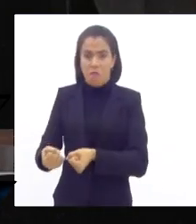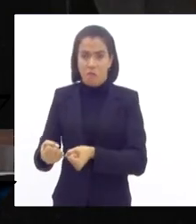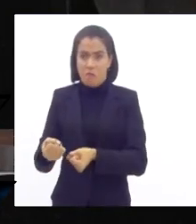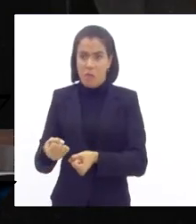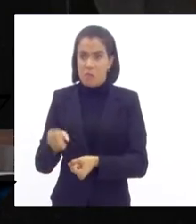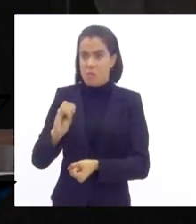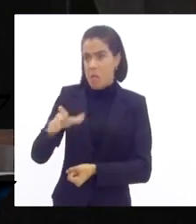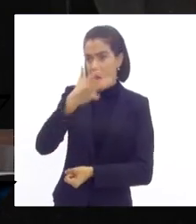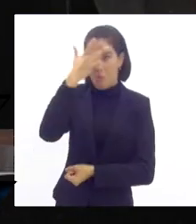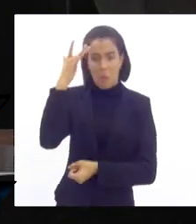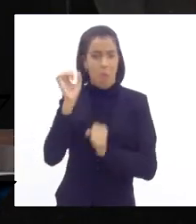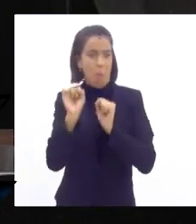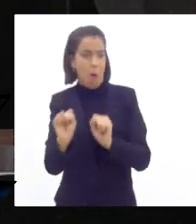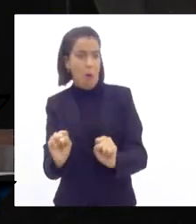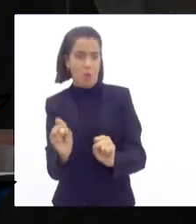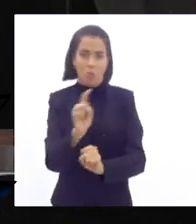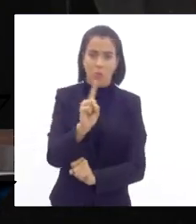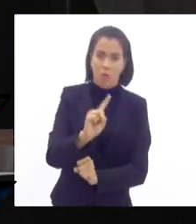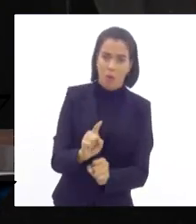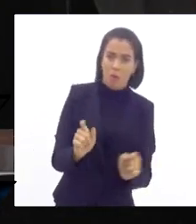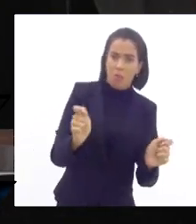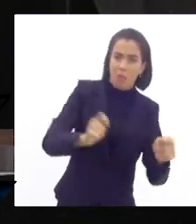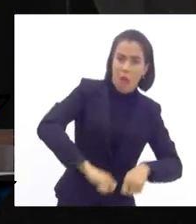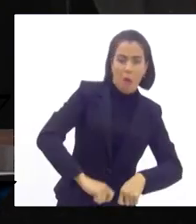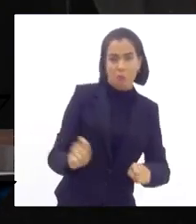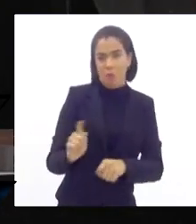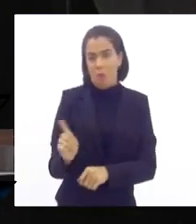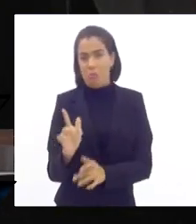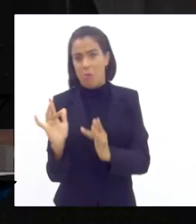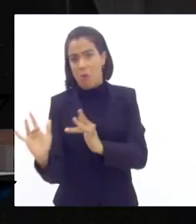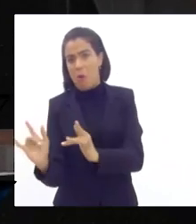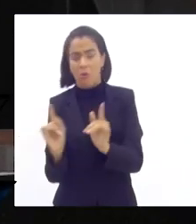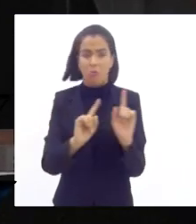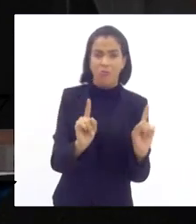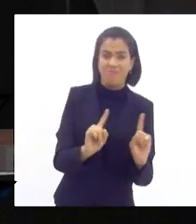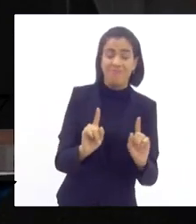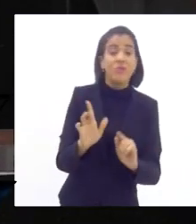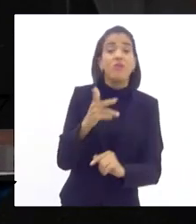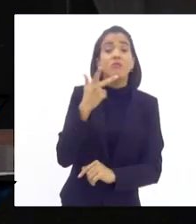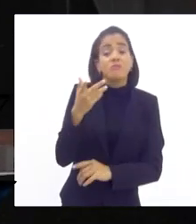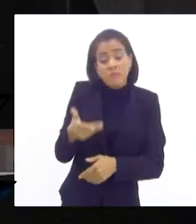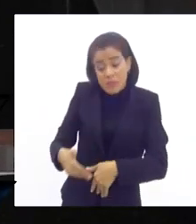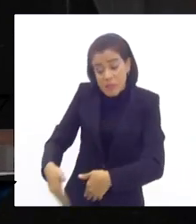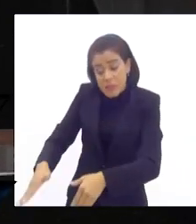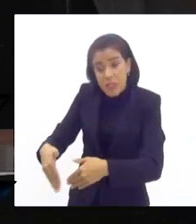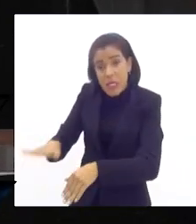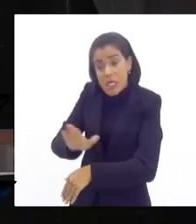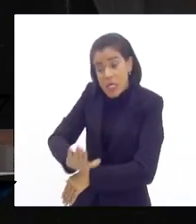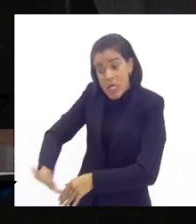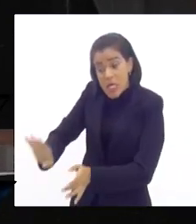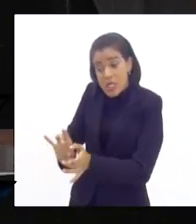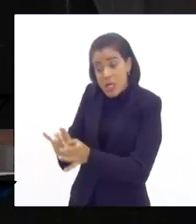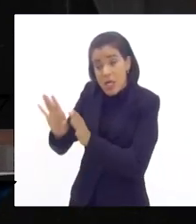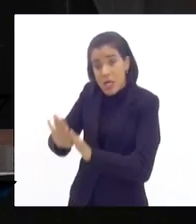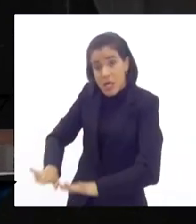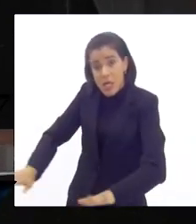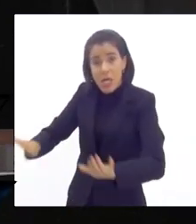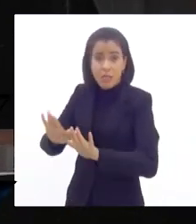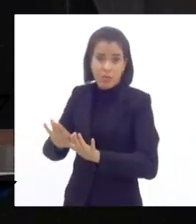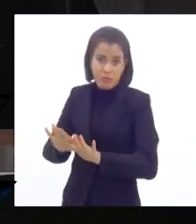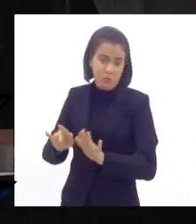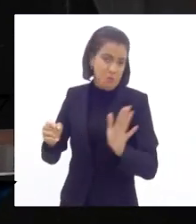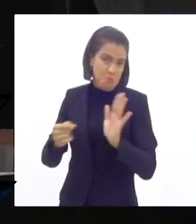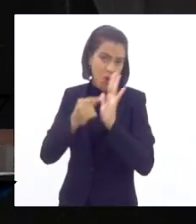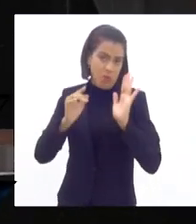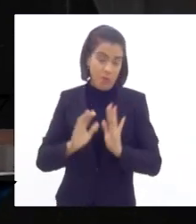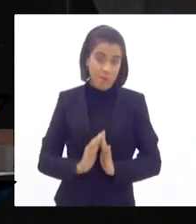pode ou não se ela deve ou não com quem ela namora ou não só vamos deixar a criança ser criança e ponto final